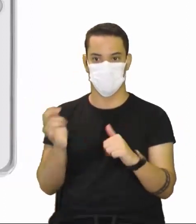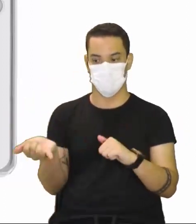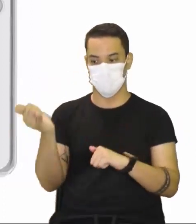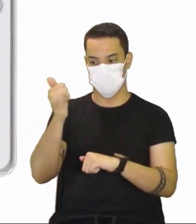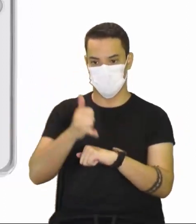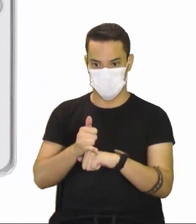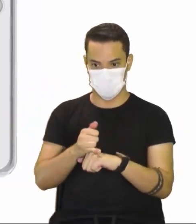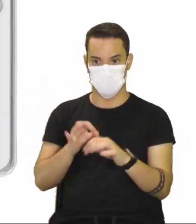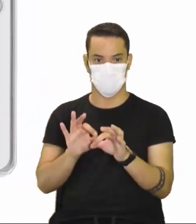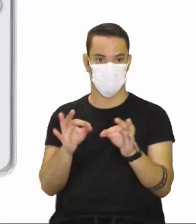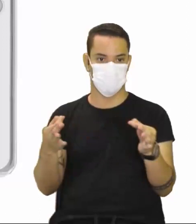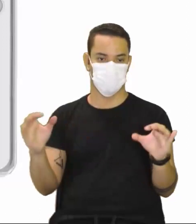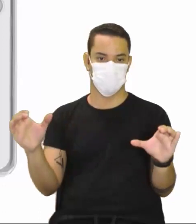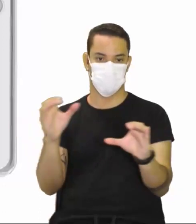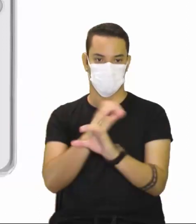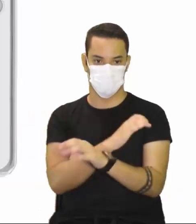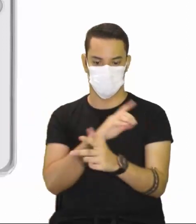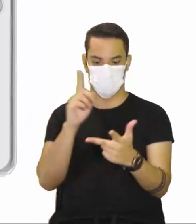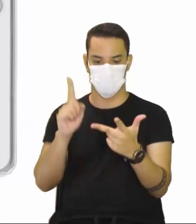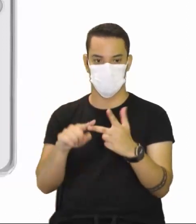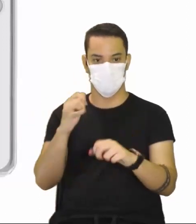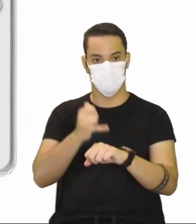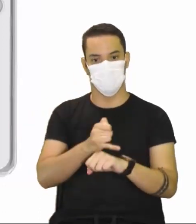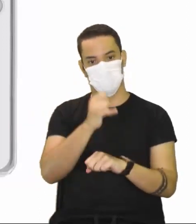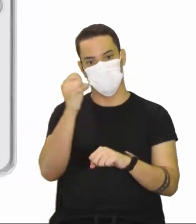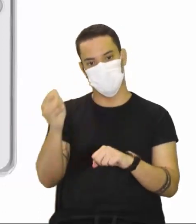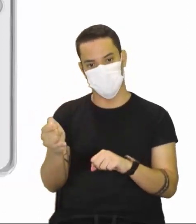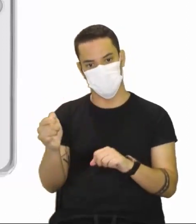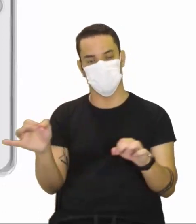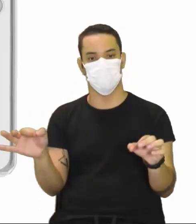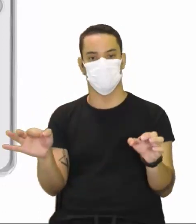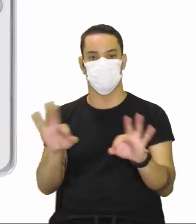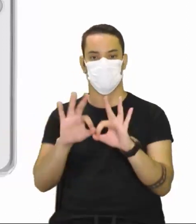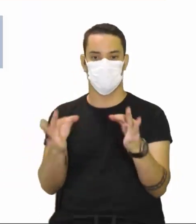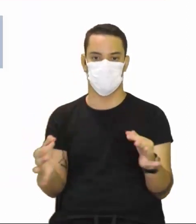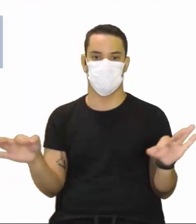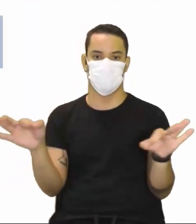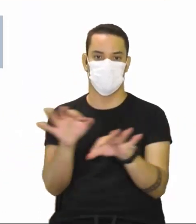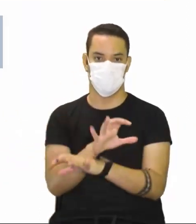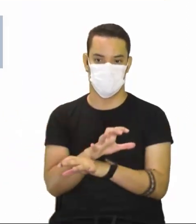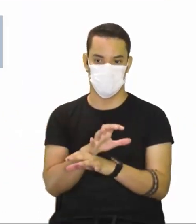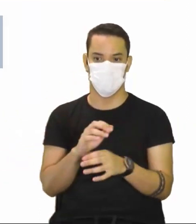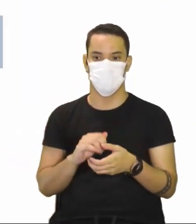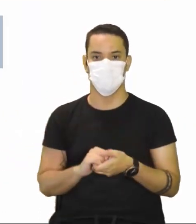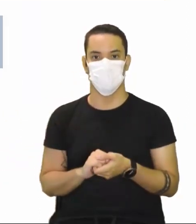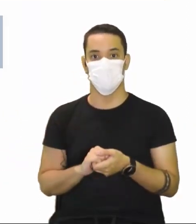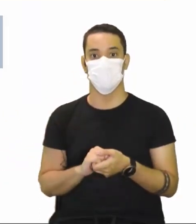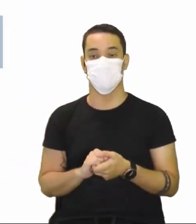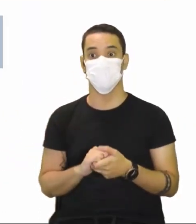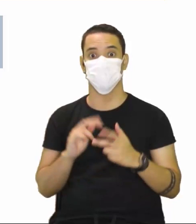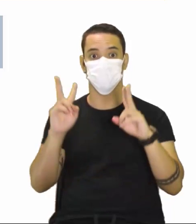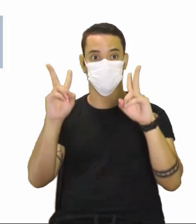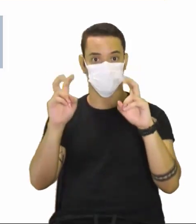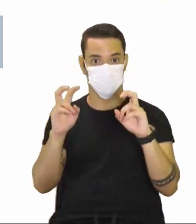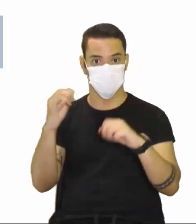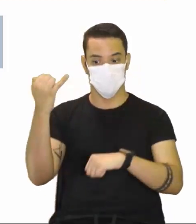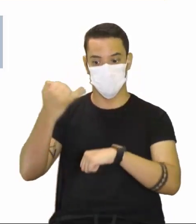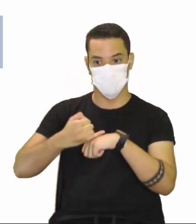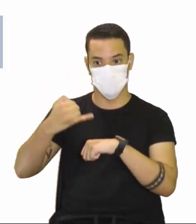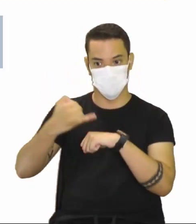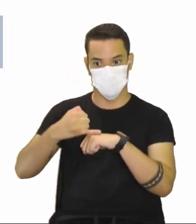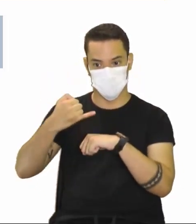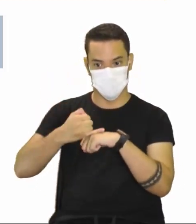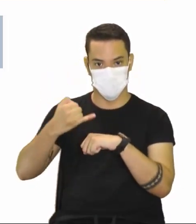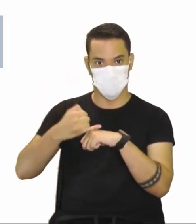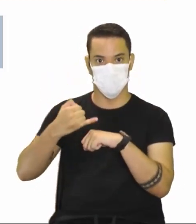os ânions simples e compostos e os cátions simples e compostos. Com relação aos